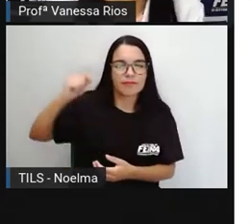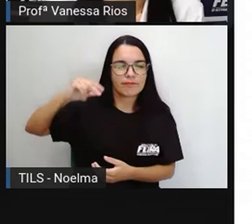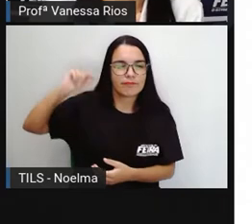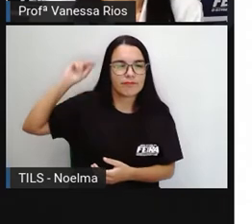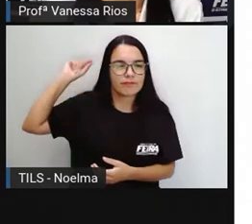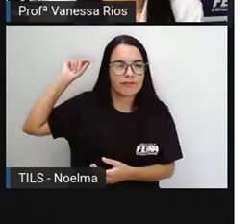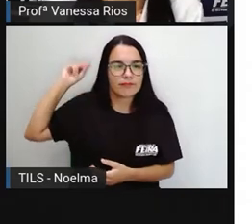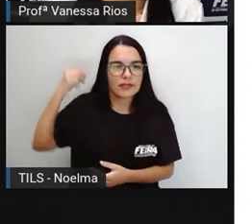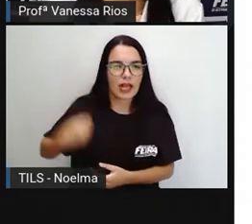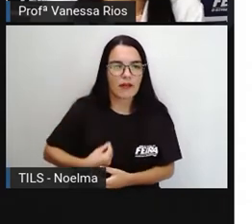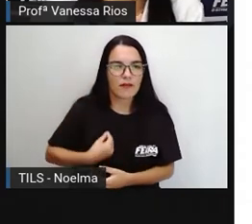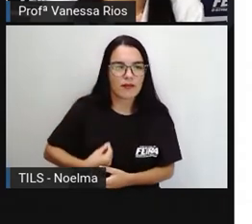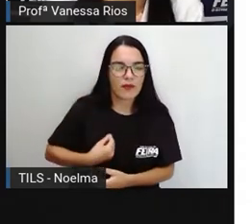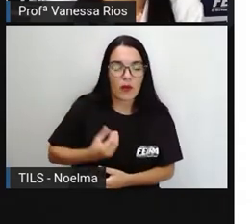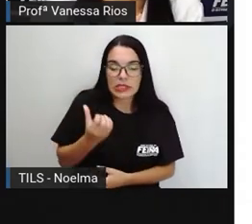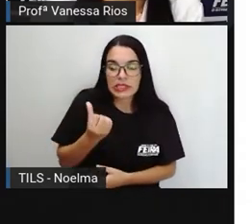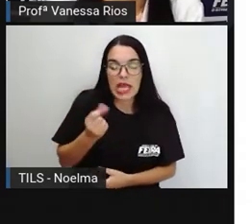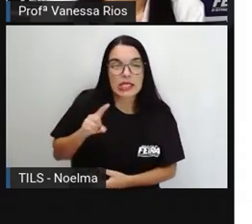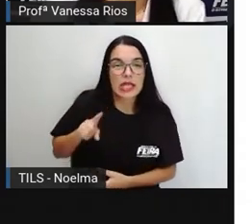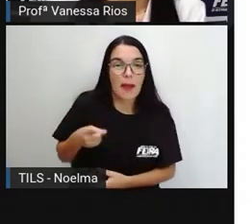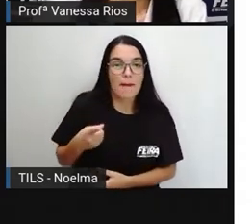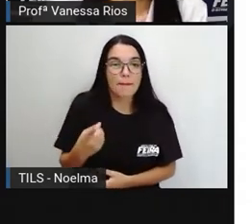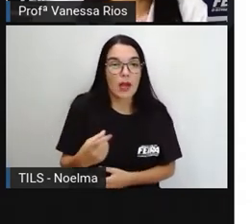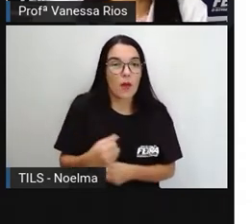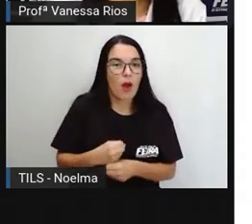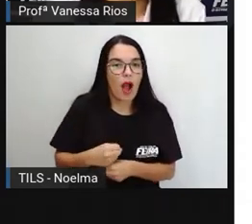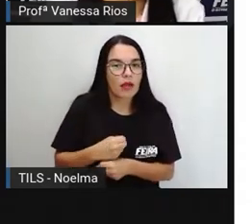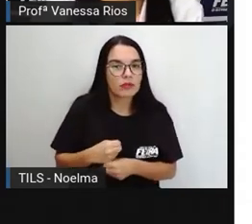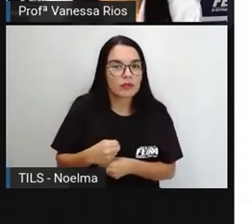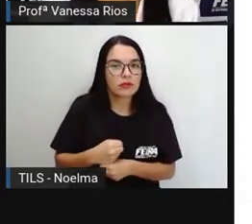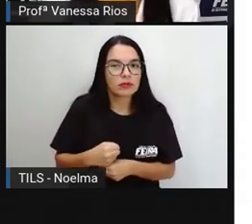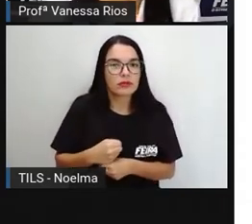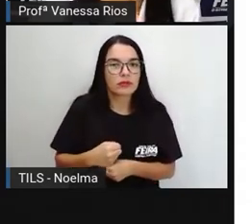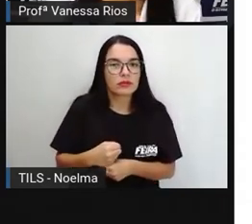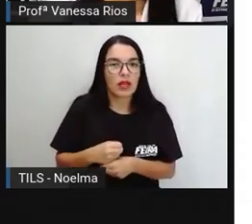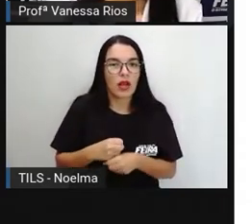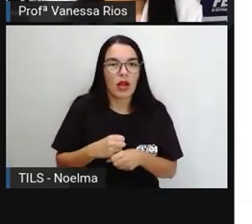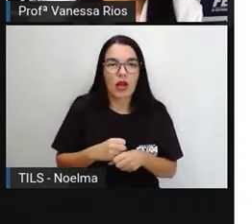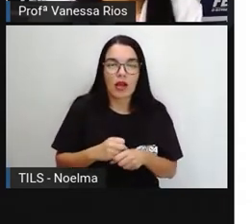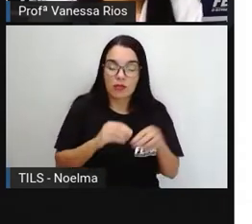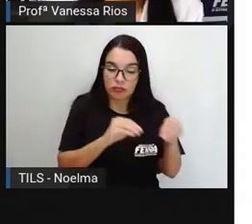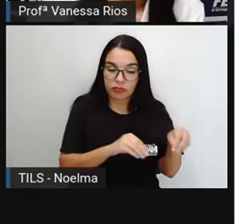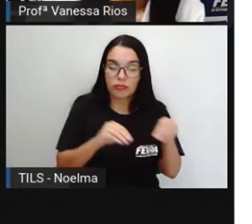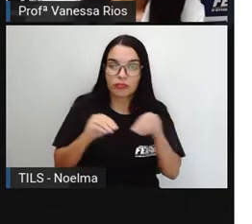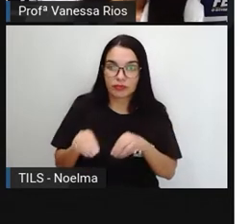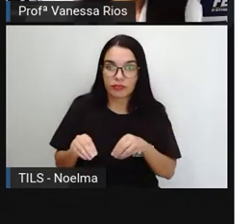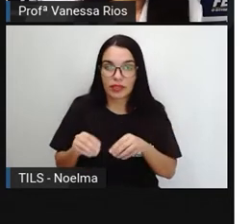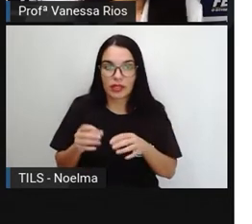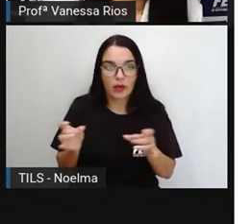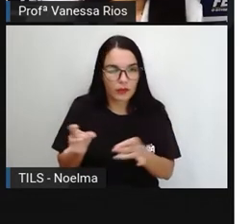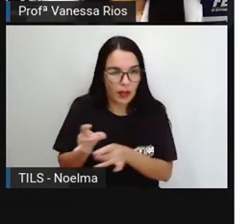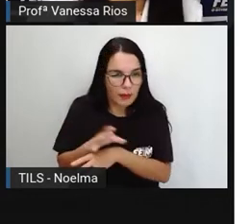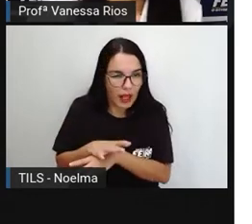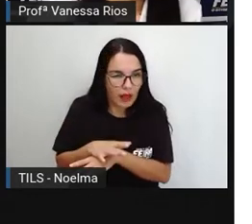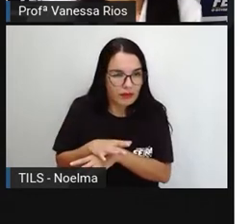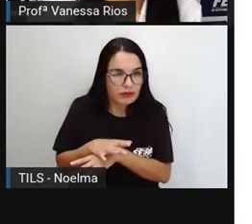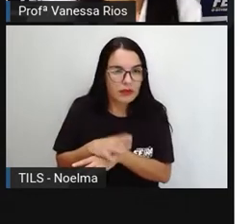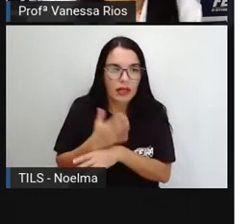em busca de novos recursos cada vez que os mesmos se esgotavam do seu entorno.